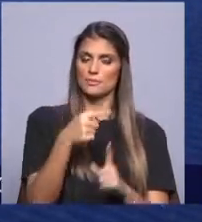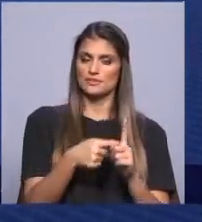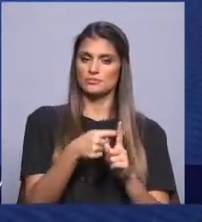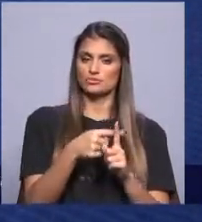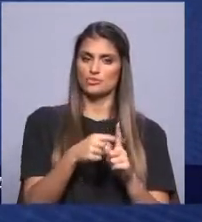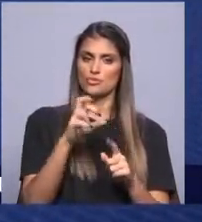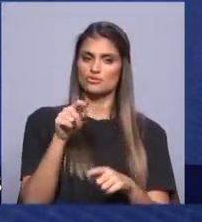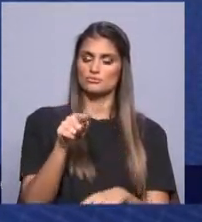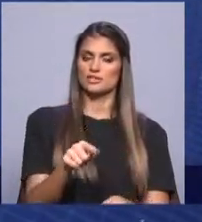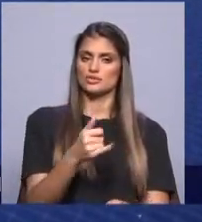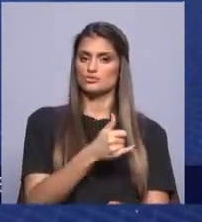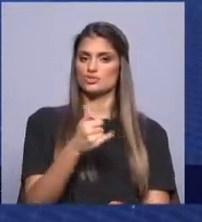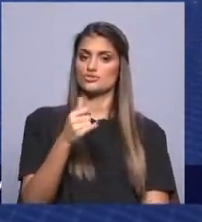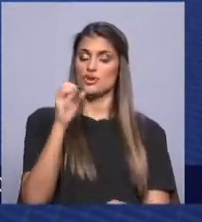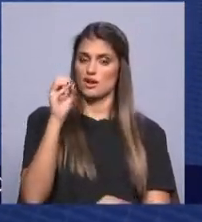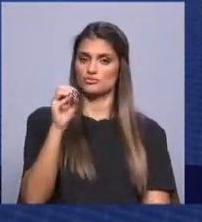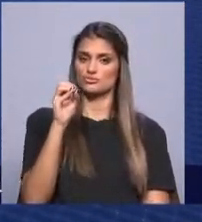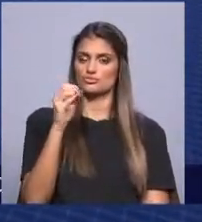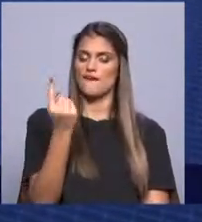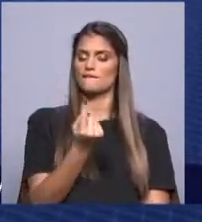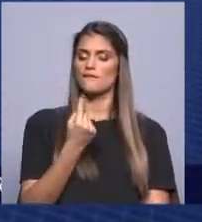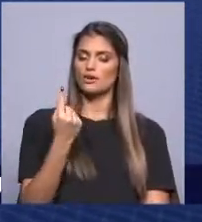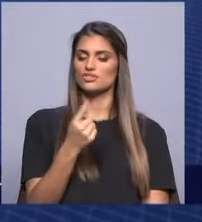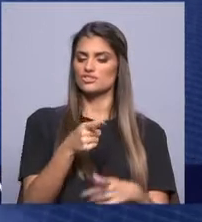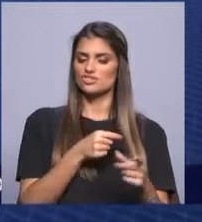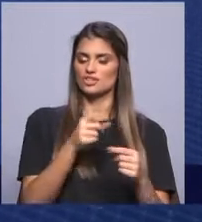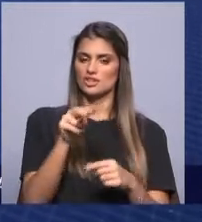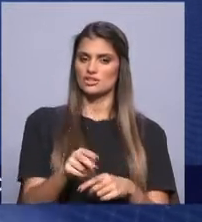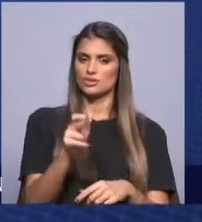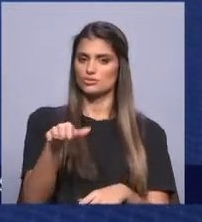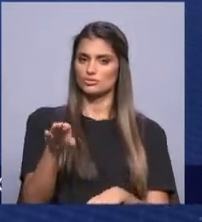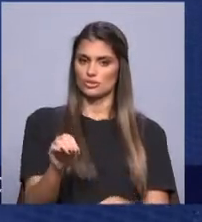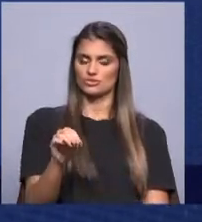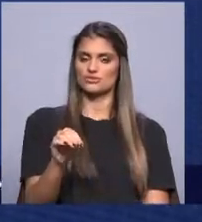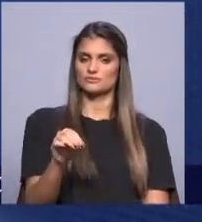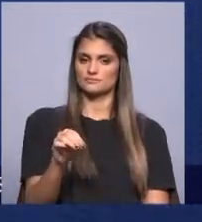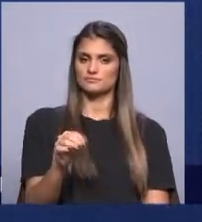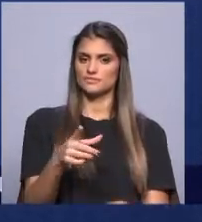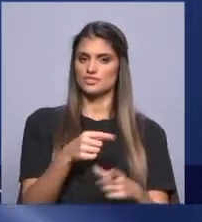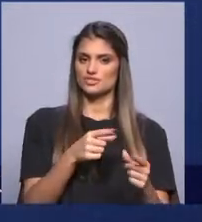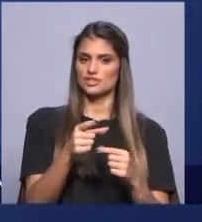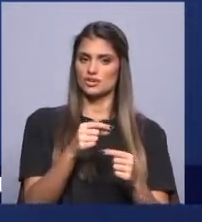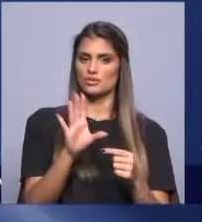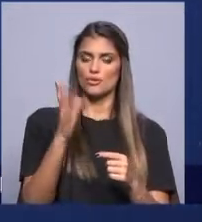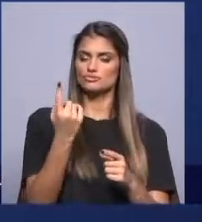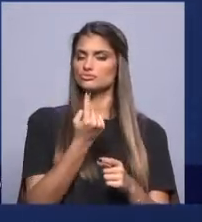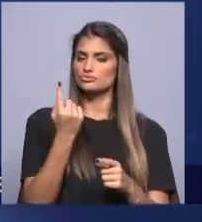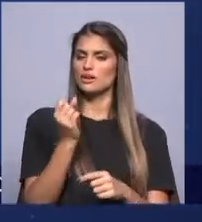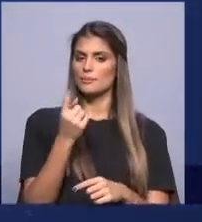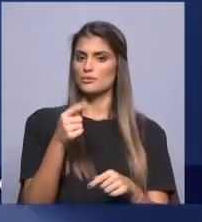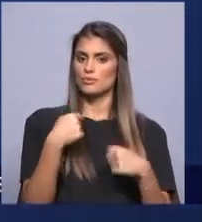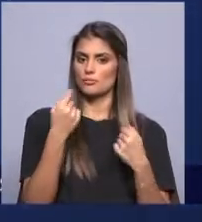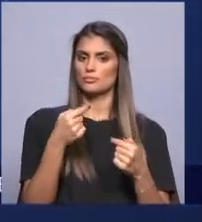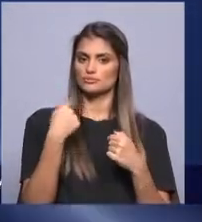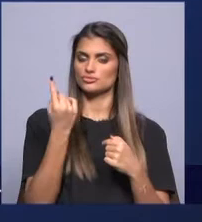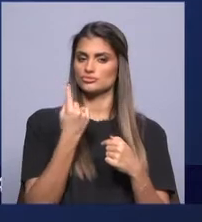de 8.200 graus. E gira à volta da estrela de neutrões, o pulsar. A estrela de neutrões, quando não gira muito rapidamente sobre si próprio, quando gira